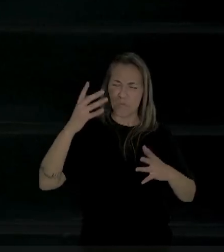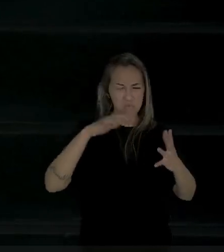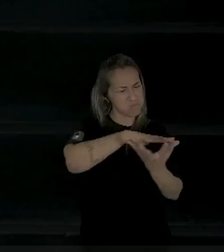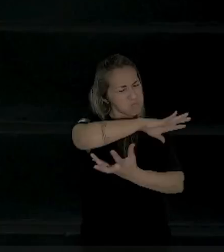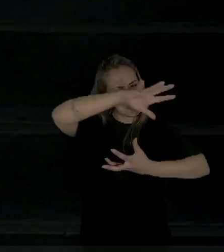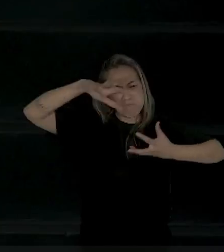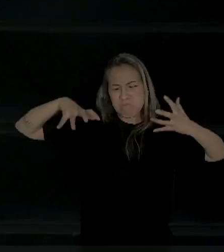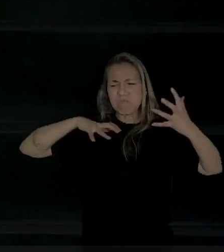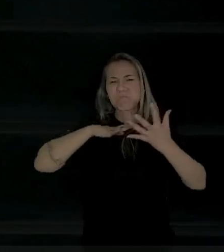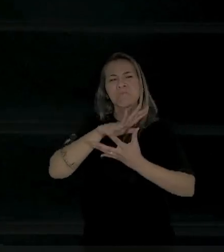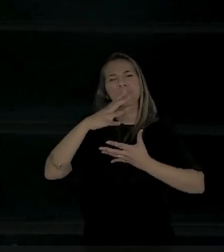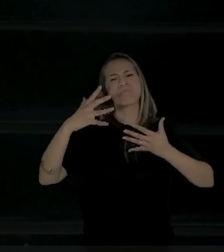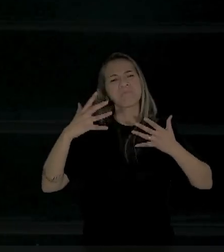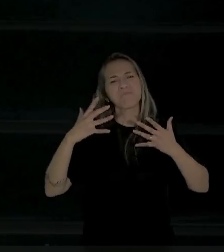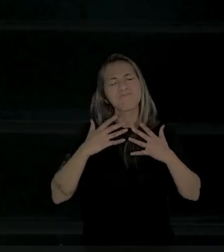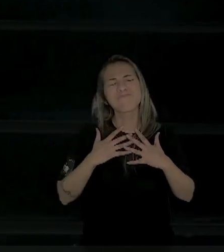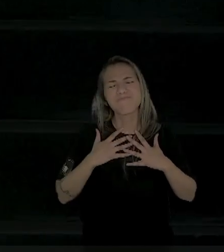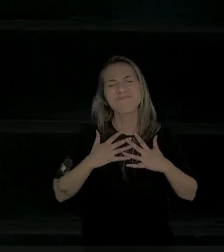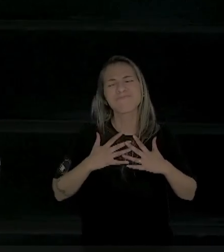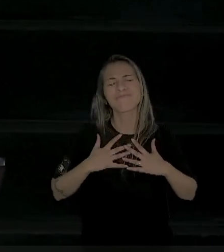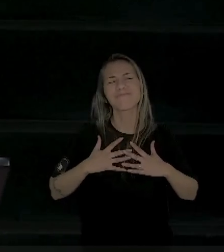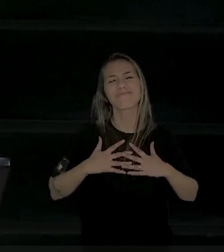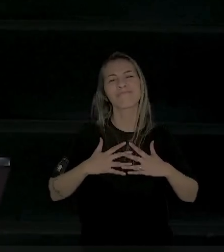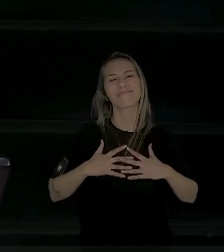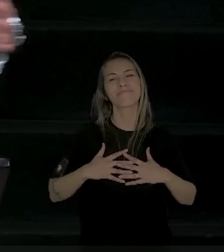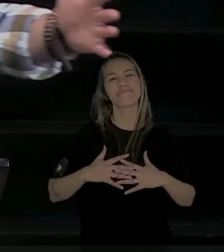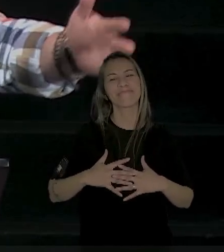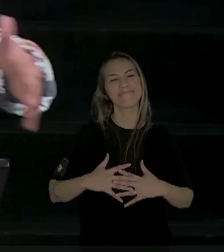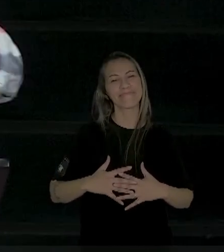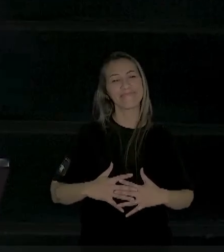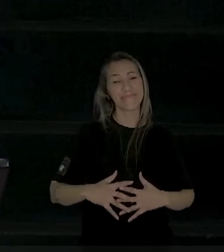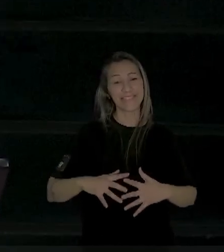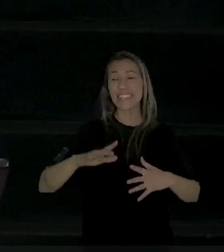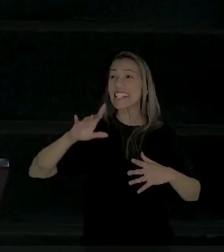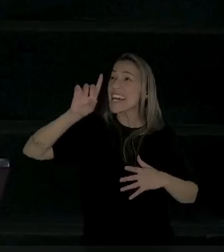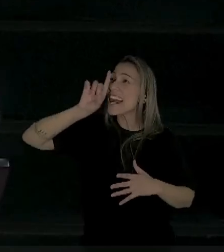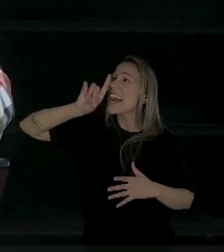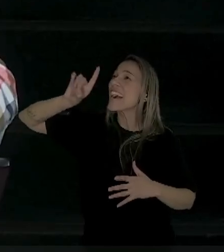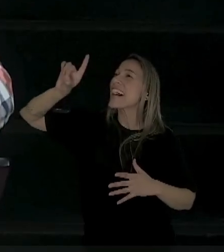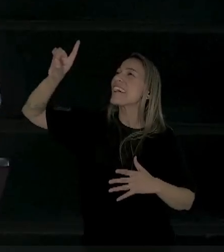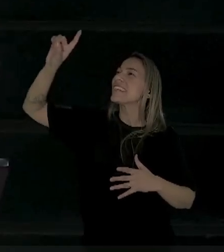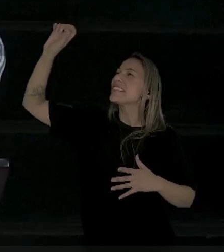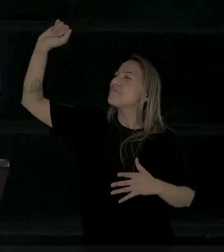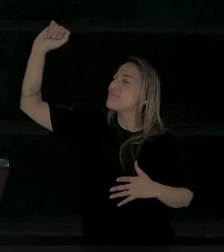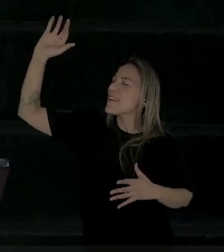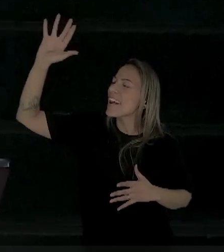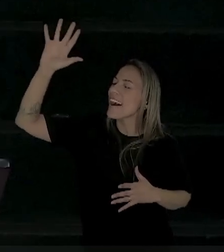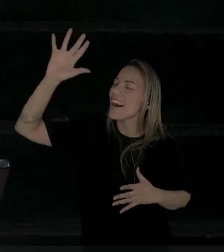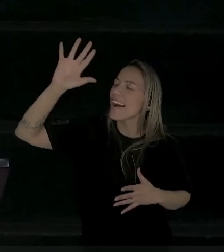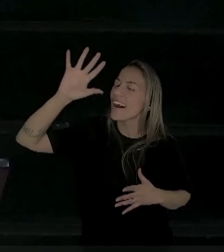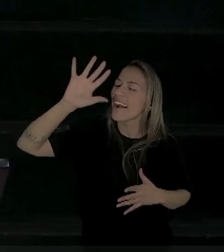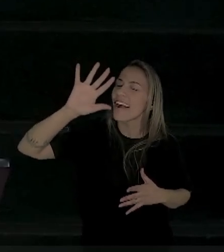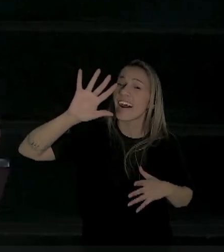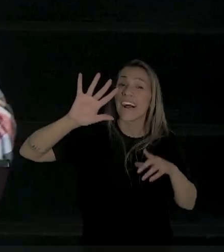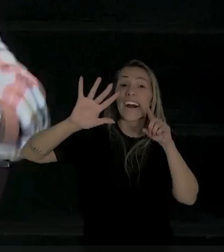passa. E o fogo passa. E depois que passam, a brisa vem. Espere a